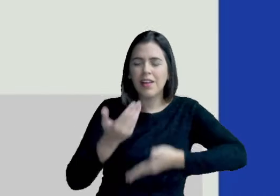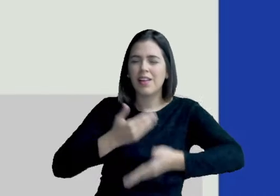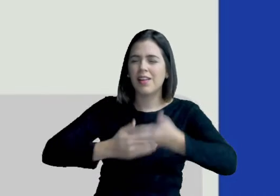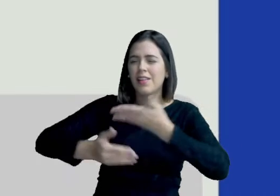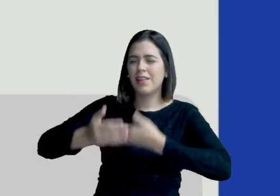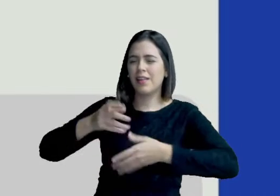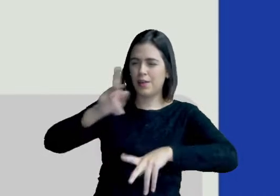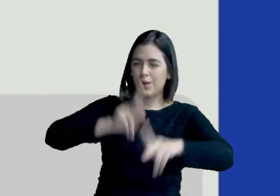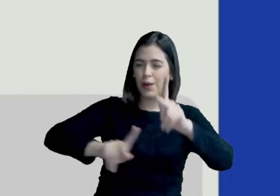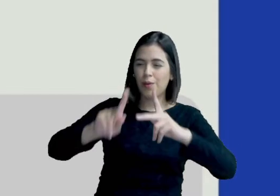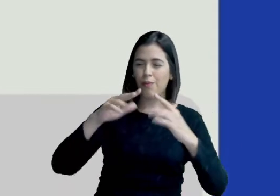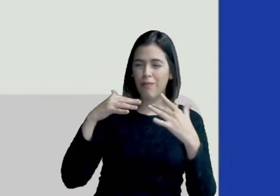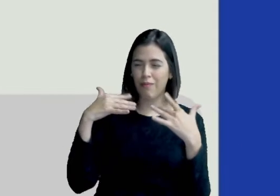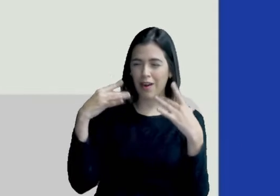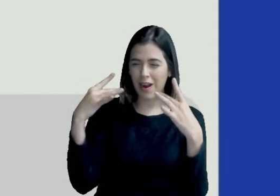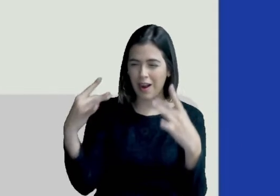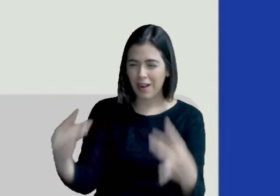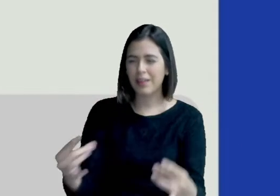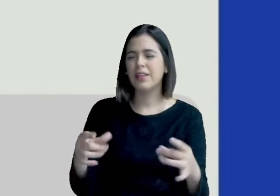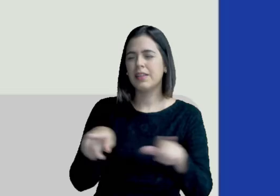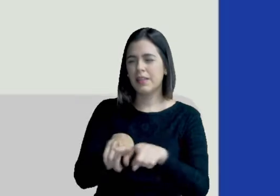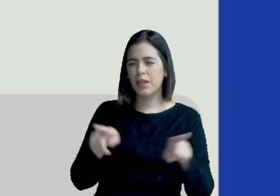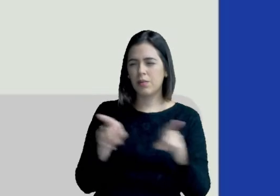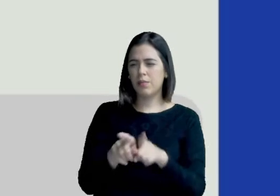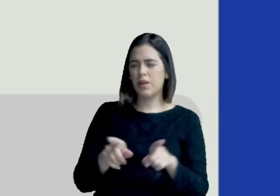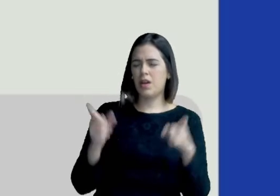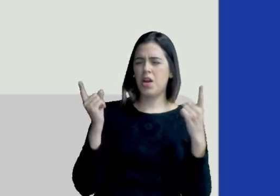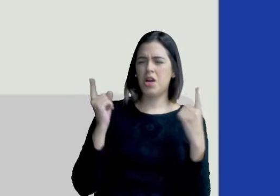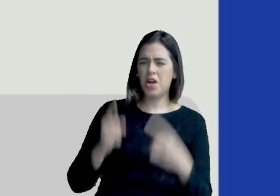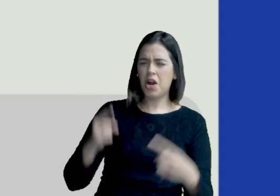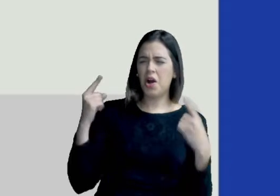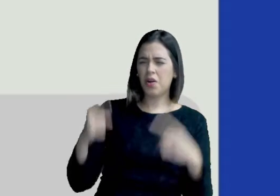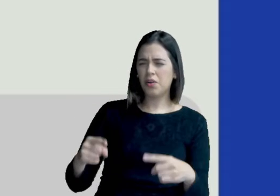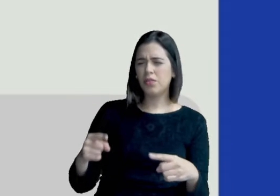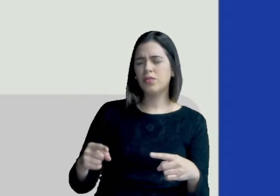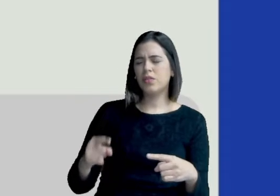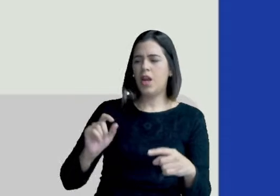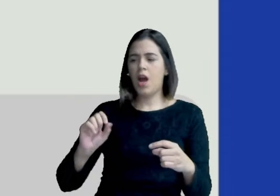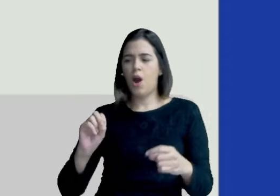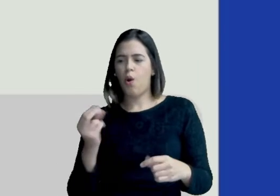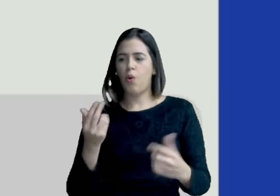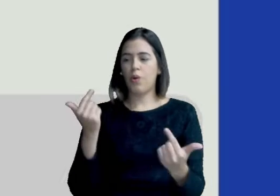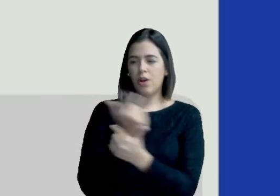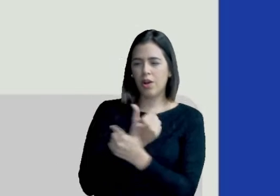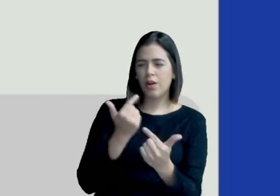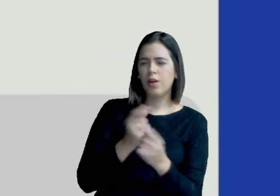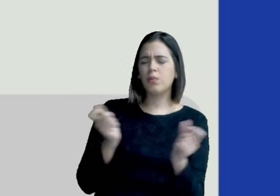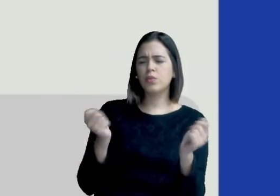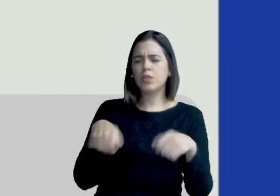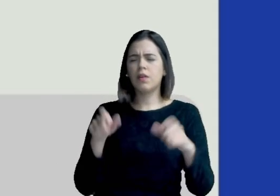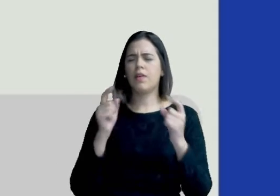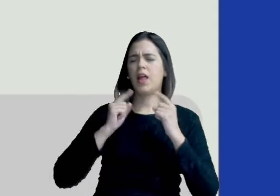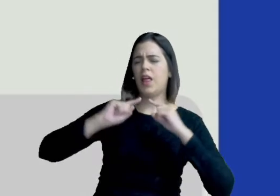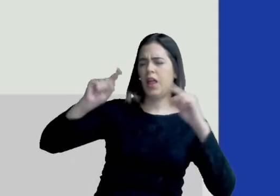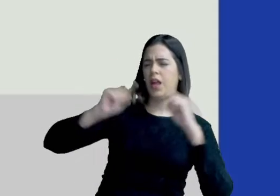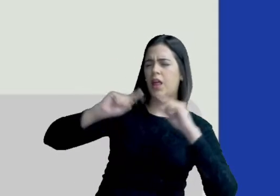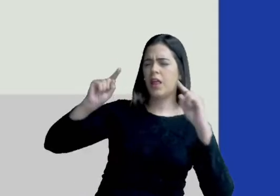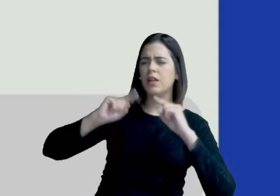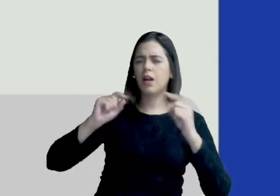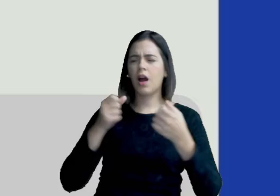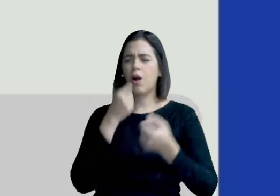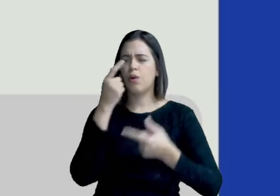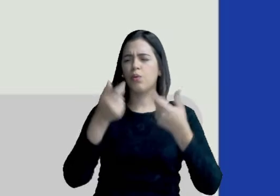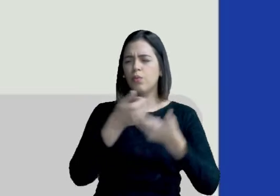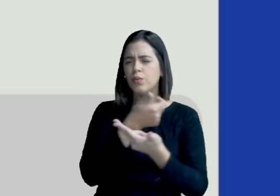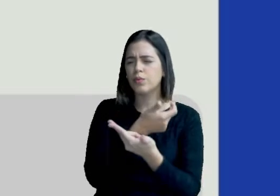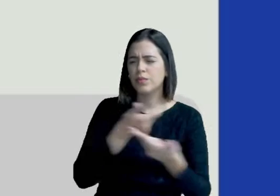entretener o público, al mesmo tempo que utiliza a ironia e o humor como herramienta essencial para criticar alguns